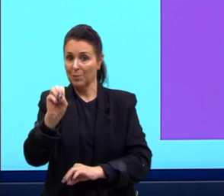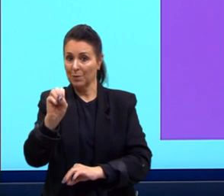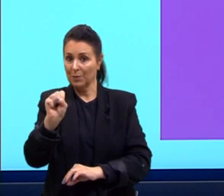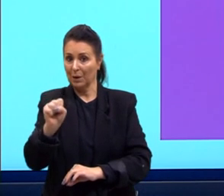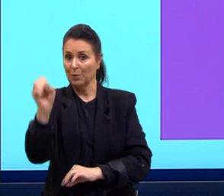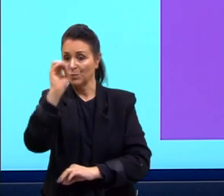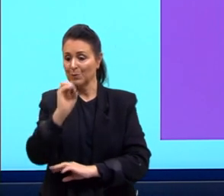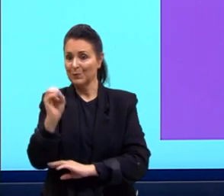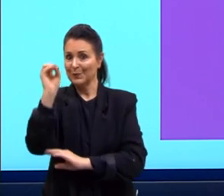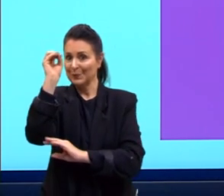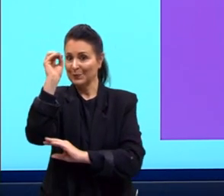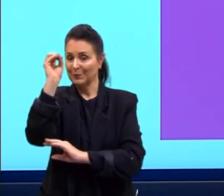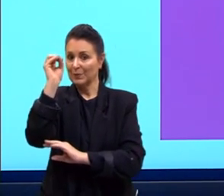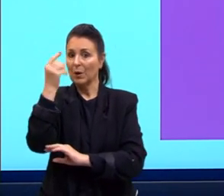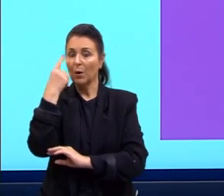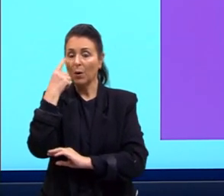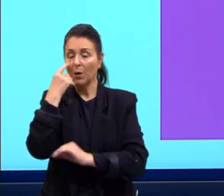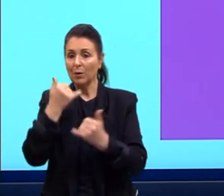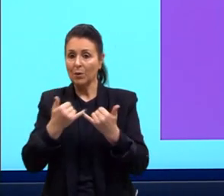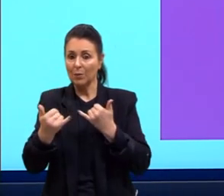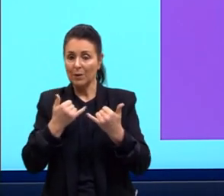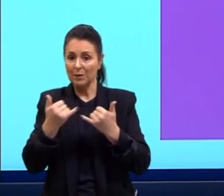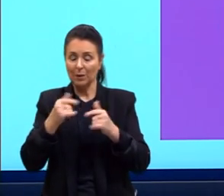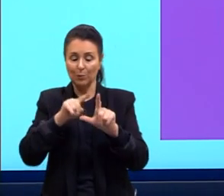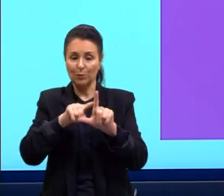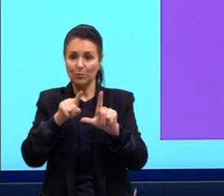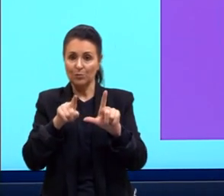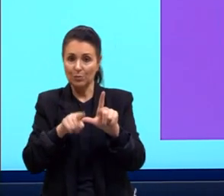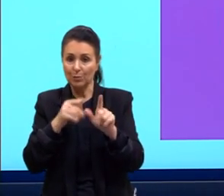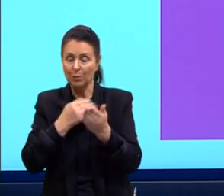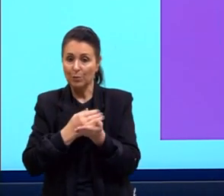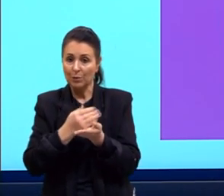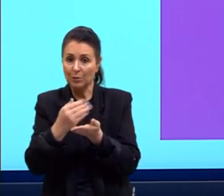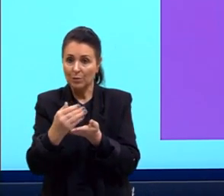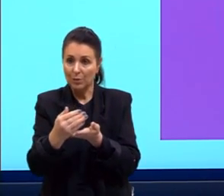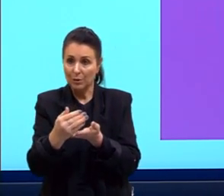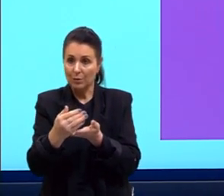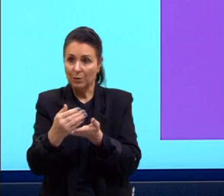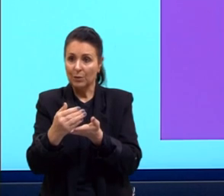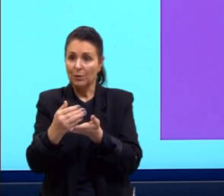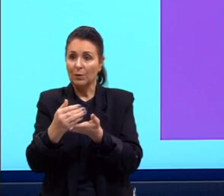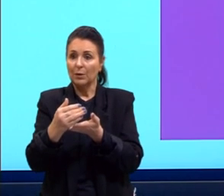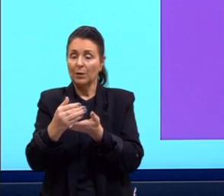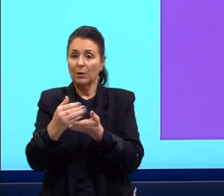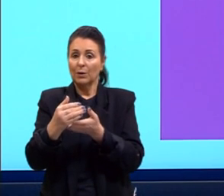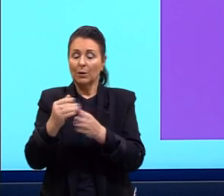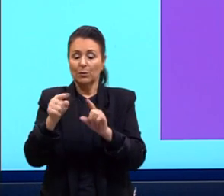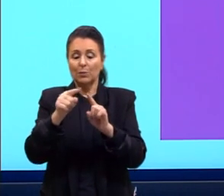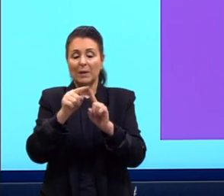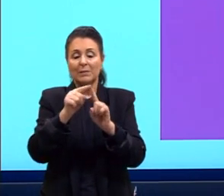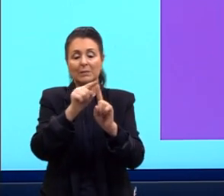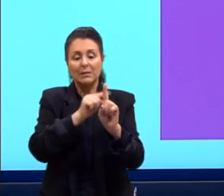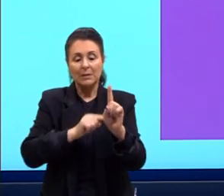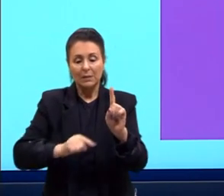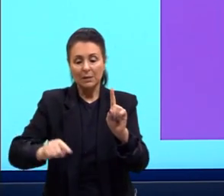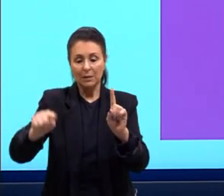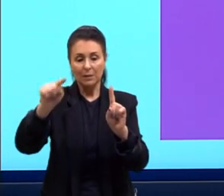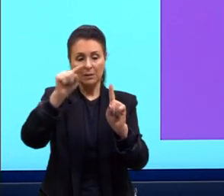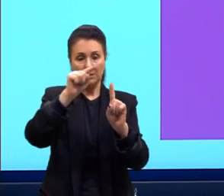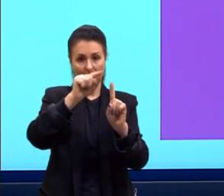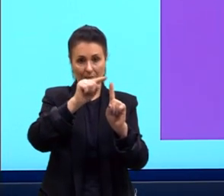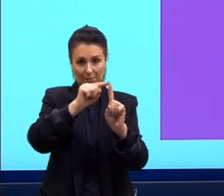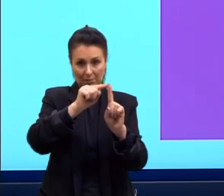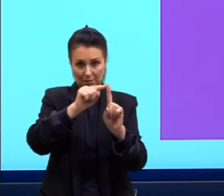podemos observar alguns exemplos de ângulos que foram e a partir de uma circunferência que